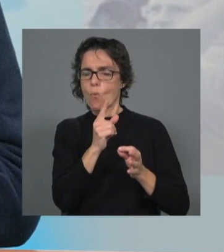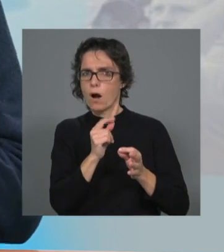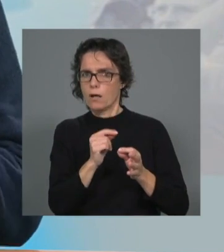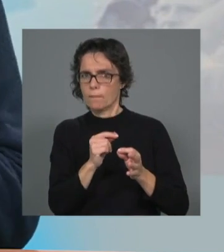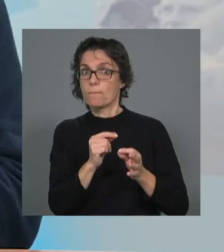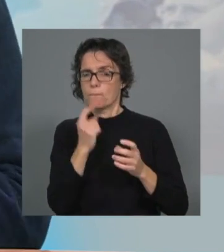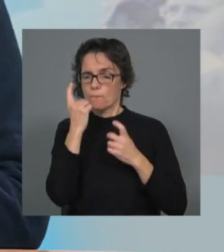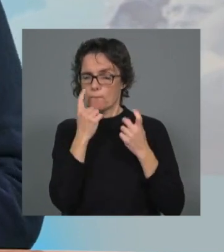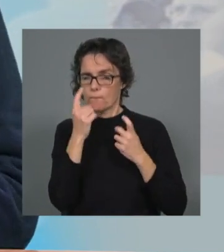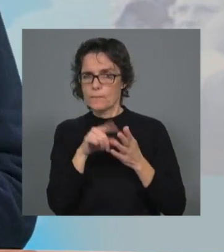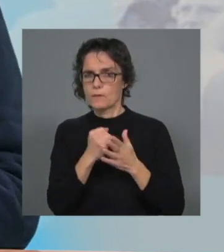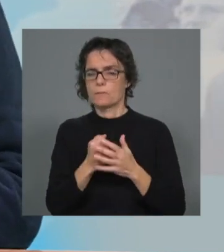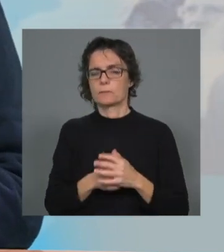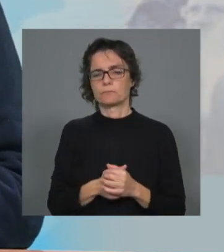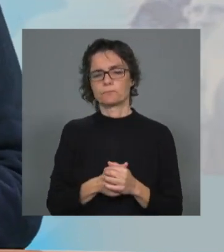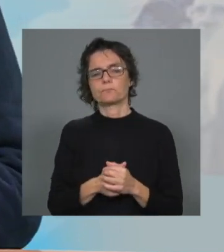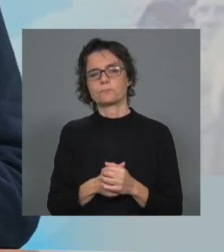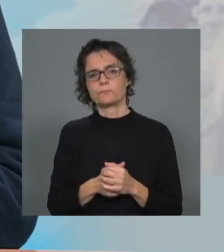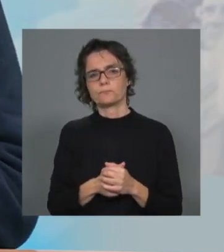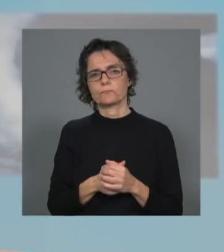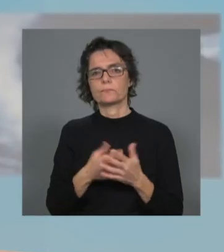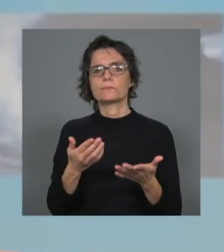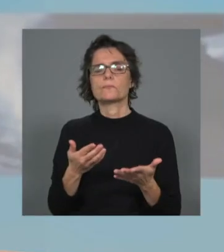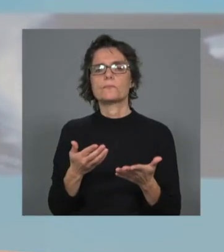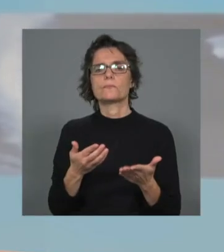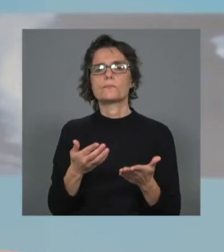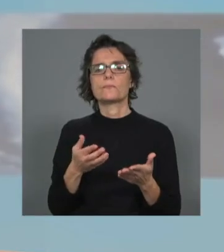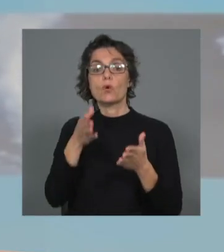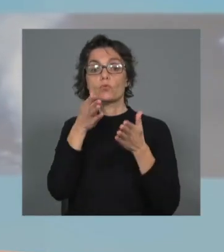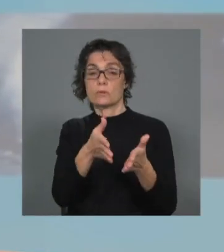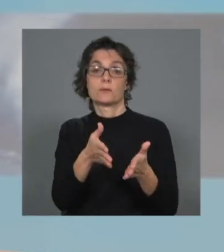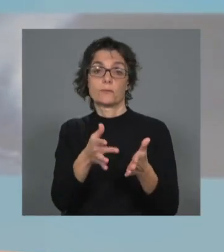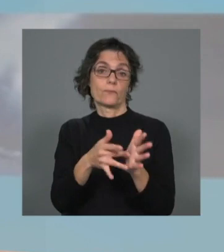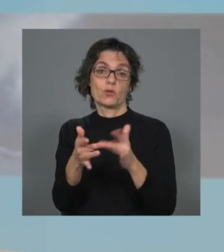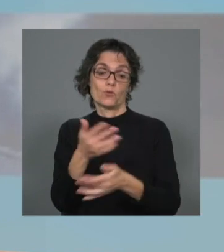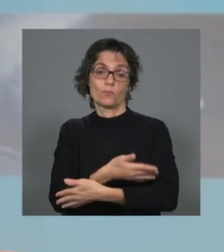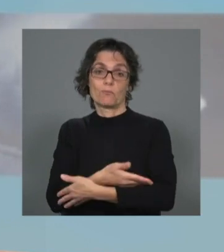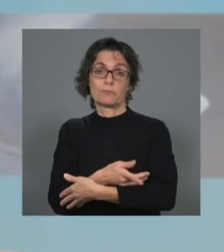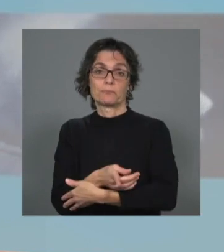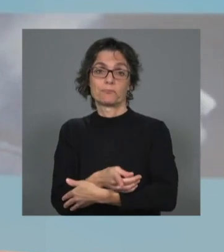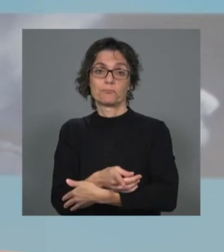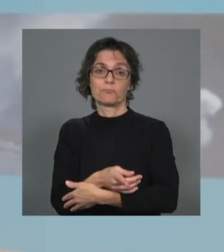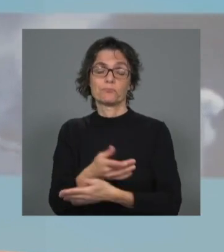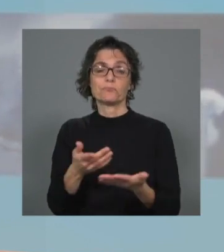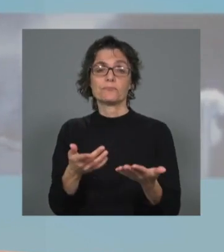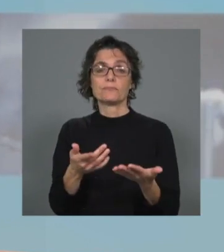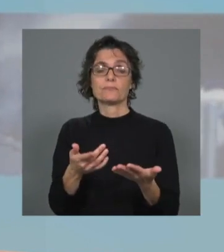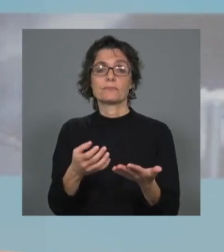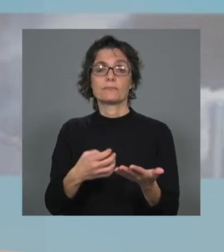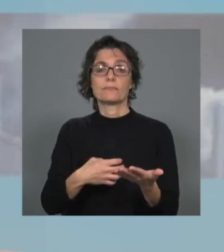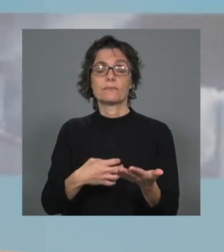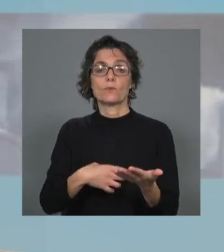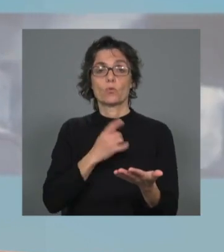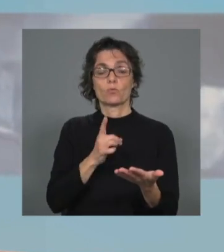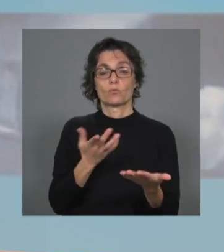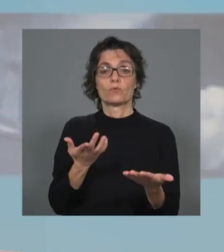através do Sim de Maria e do seu próprio sim. No centro, a figura de Jesus, nesse significado que